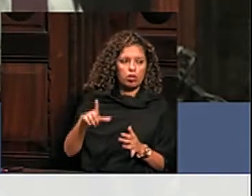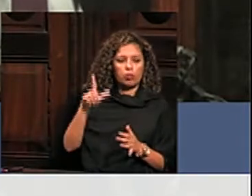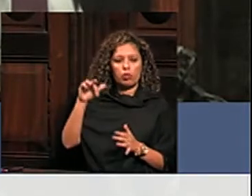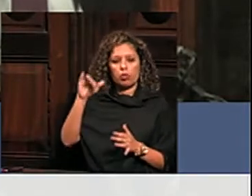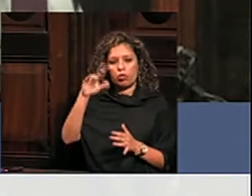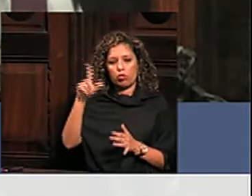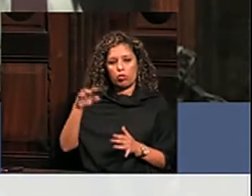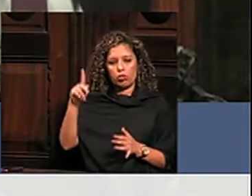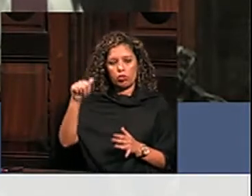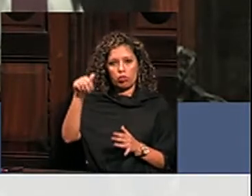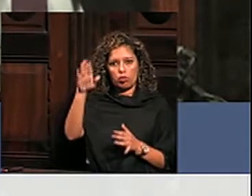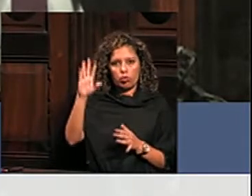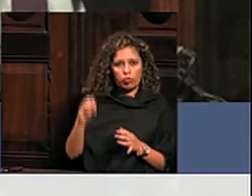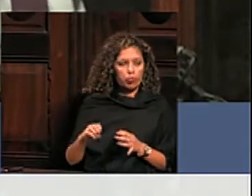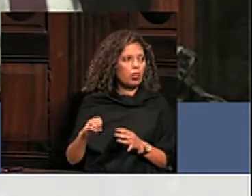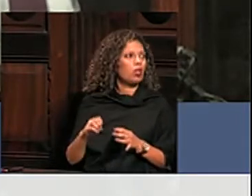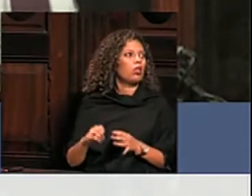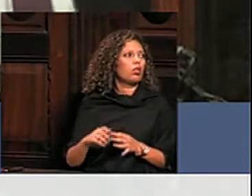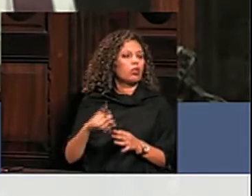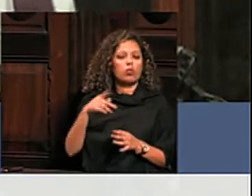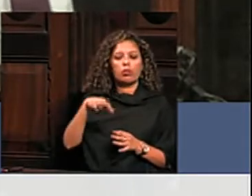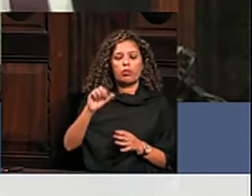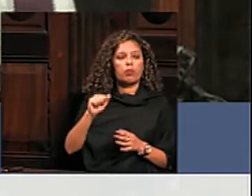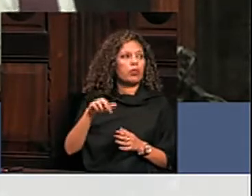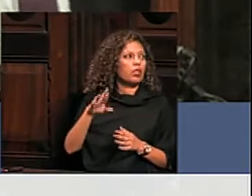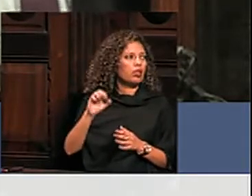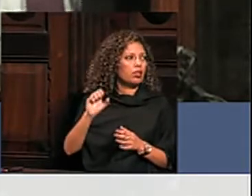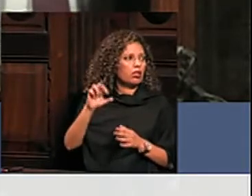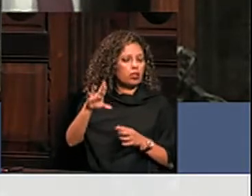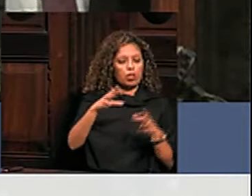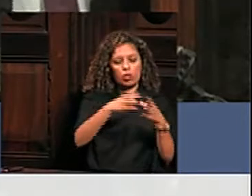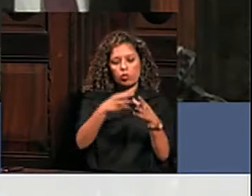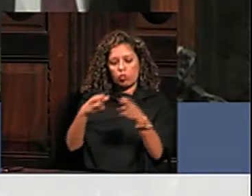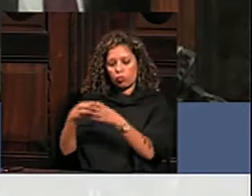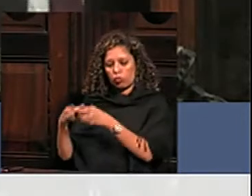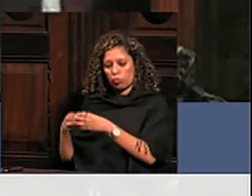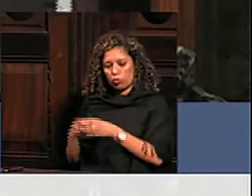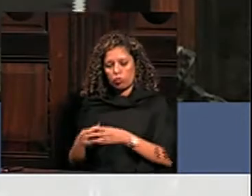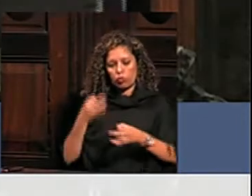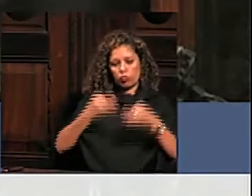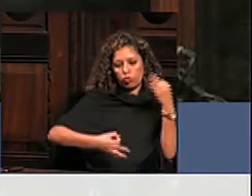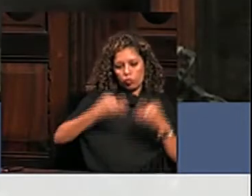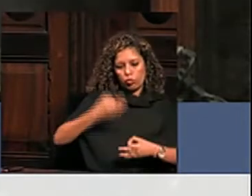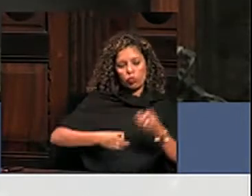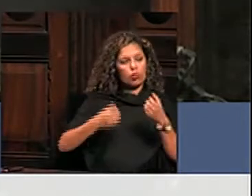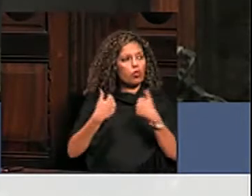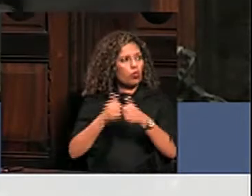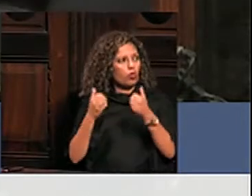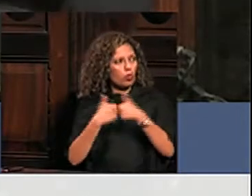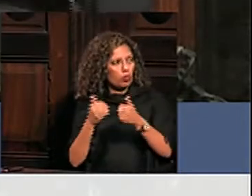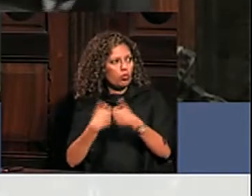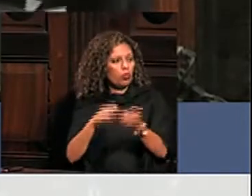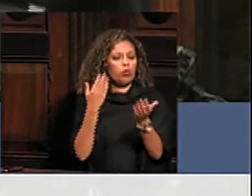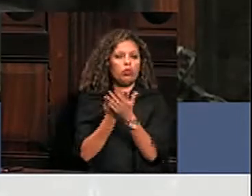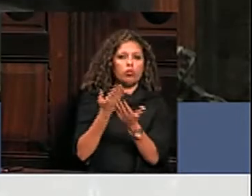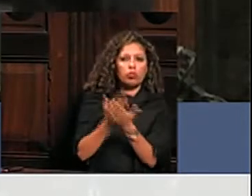Tutuca. Pendendo de pareceres das Comissões de Constituição de Justiça, de transporte, de Minas e Energia,